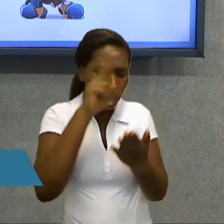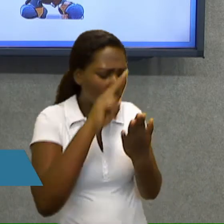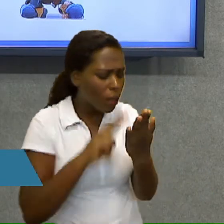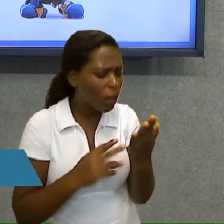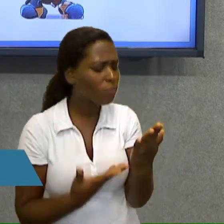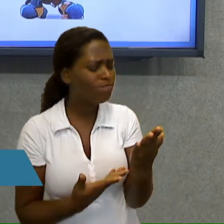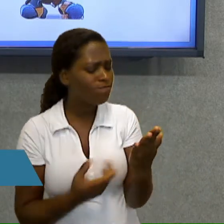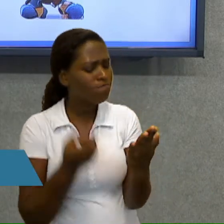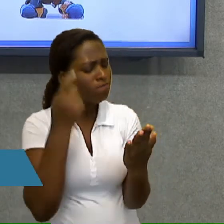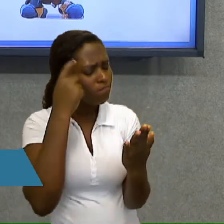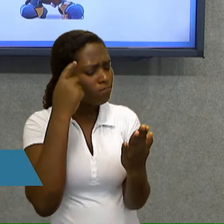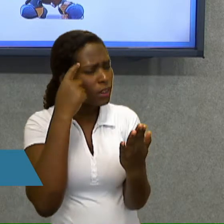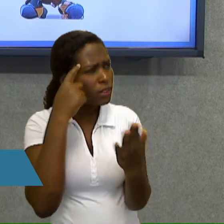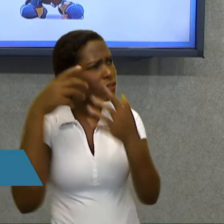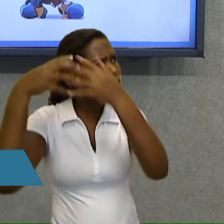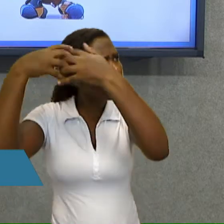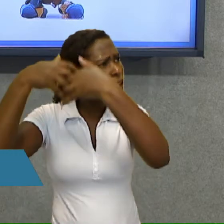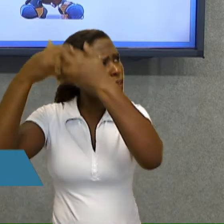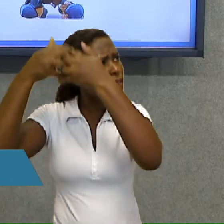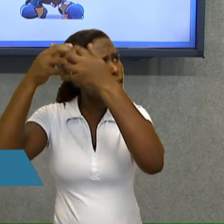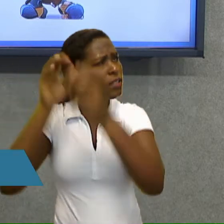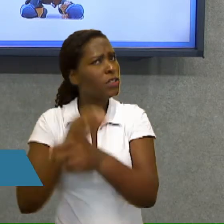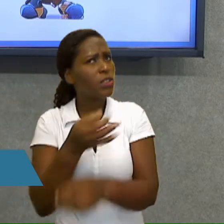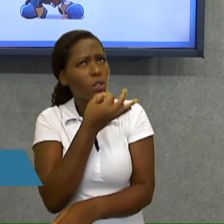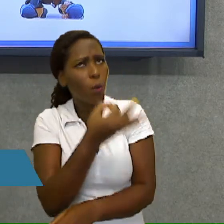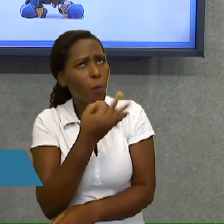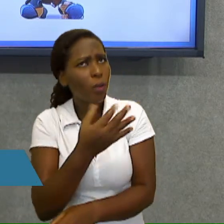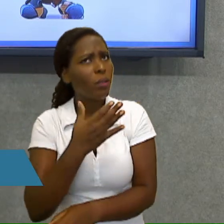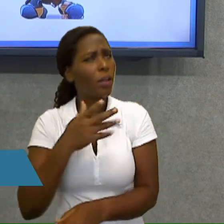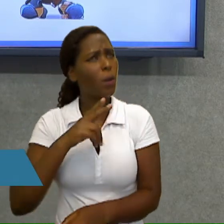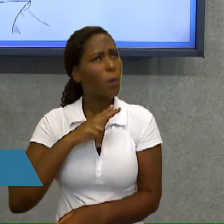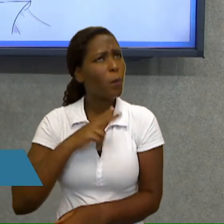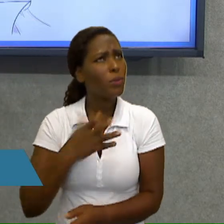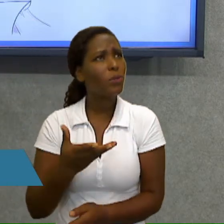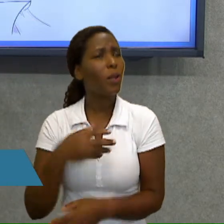social muito importante como formadora de opinião.